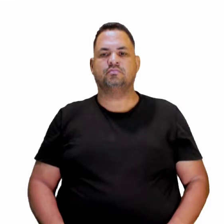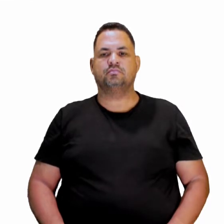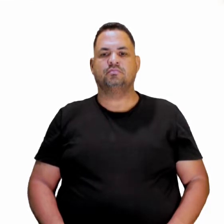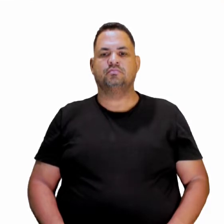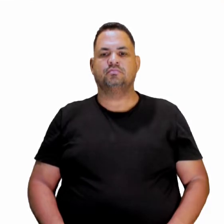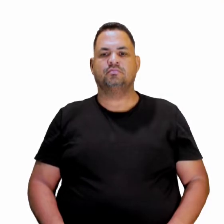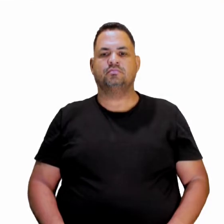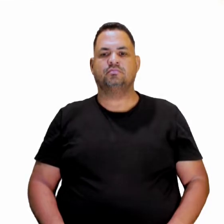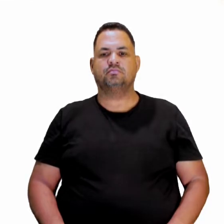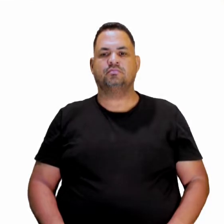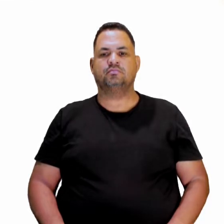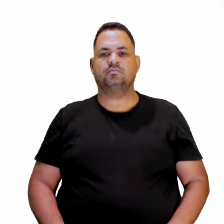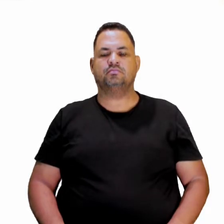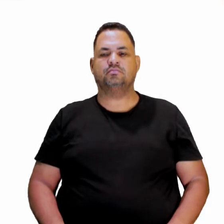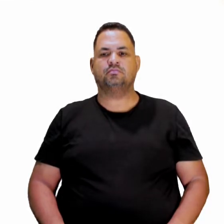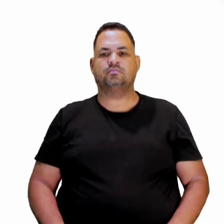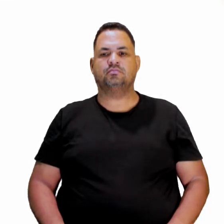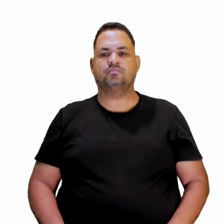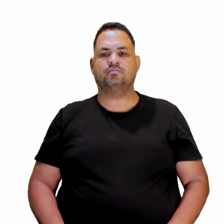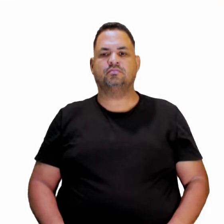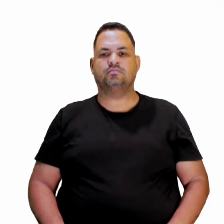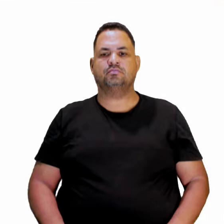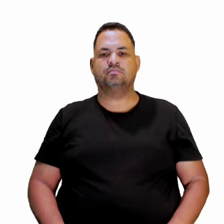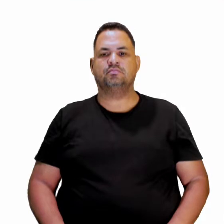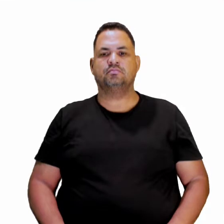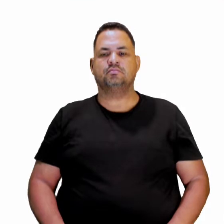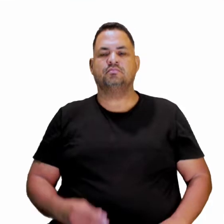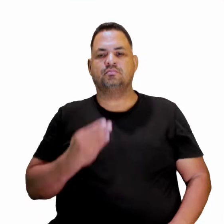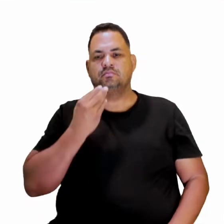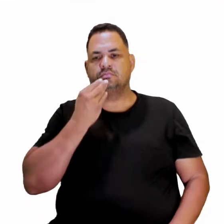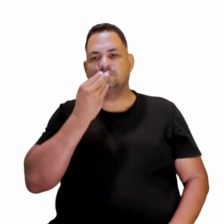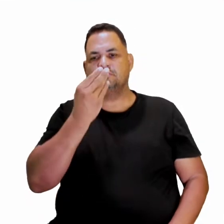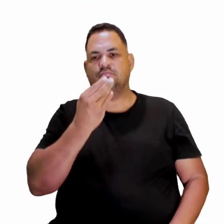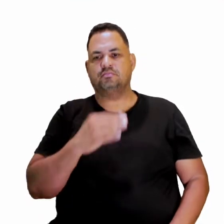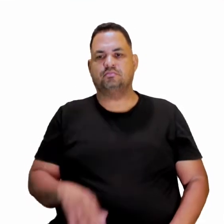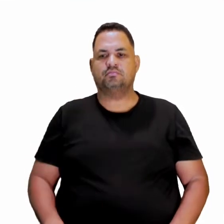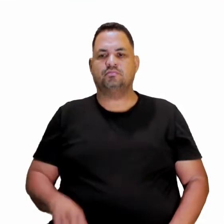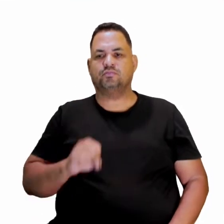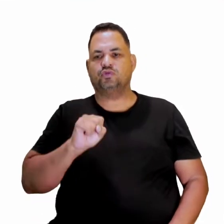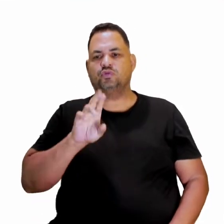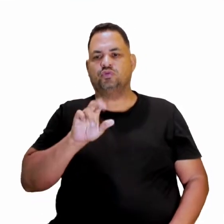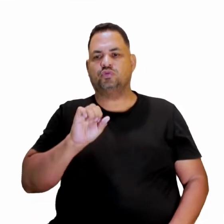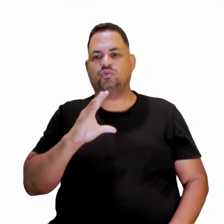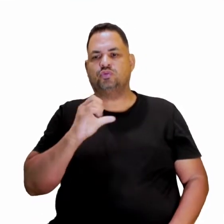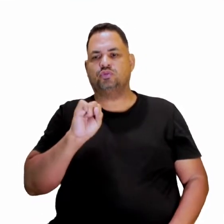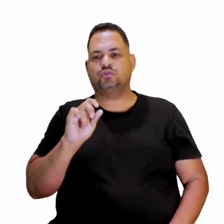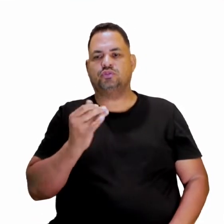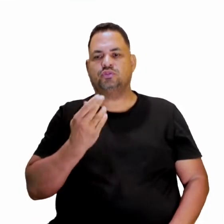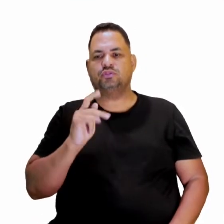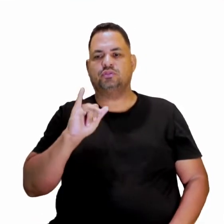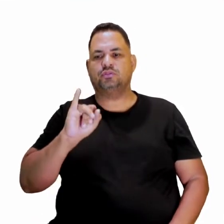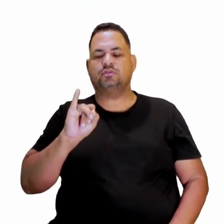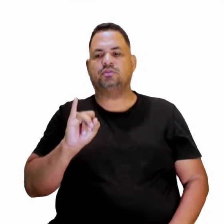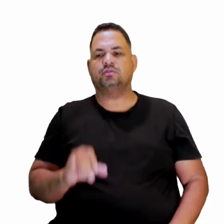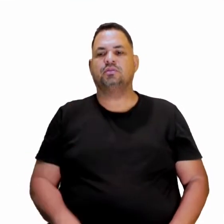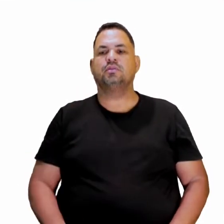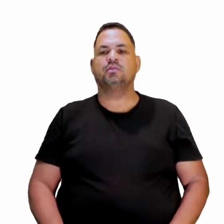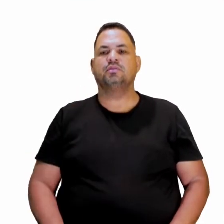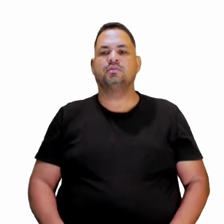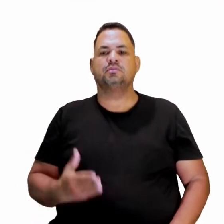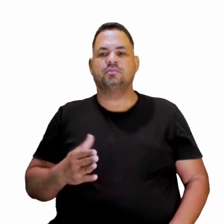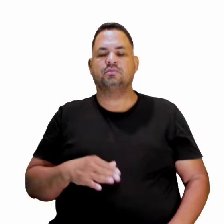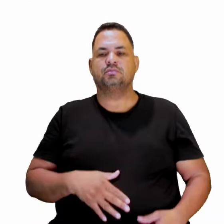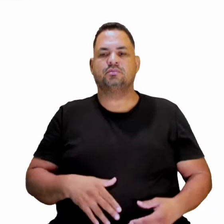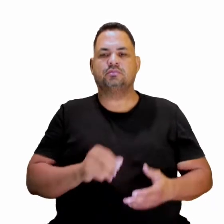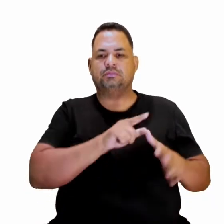Porque, né, a descendência ela é com certeza japonesa e ela pediu o quê? Ela pediu um sushi. Ela disse assim: Oi, meu nome é Arumi. Semana